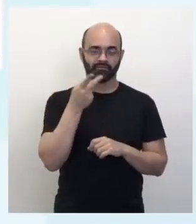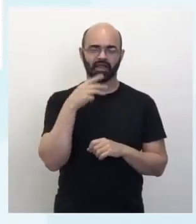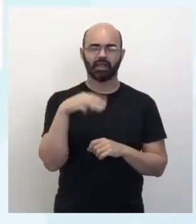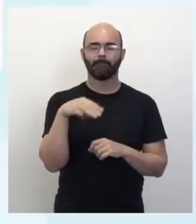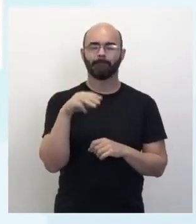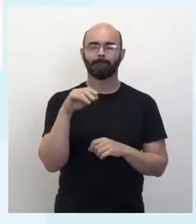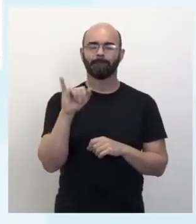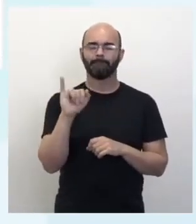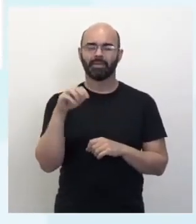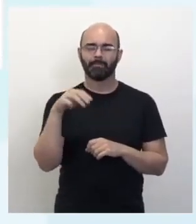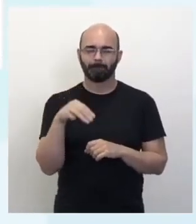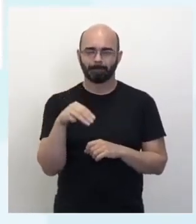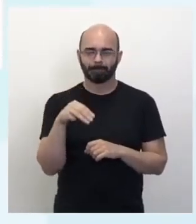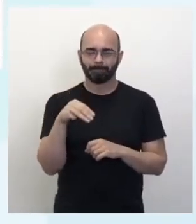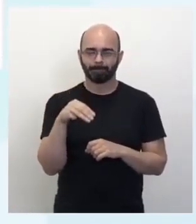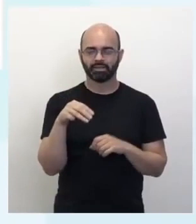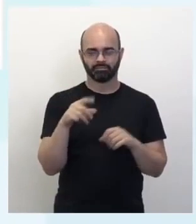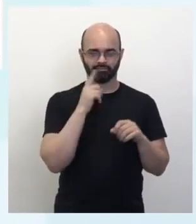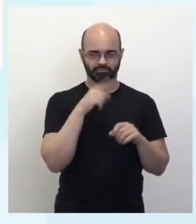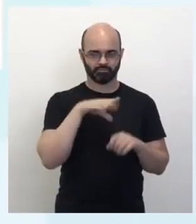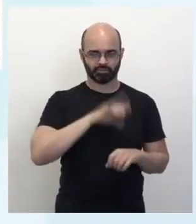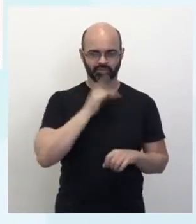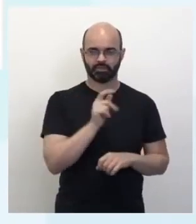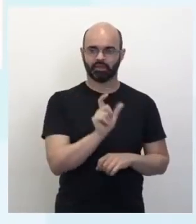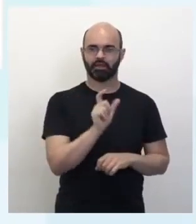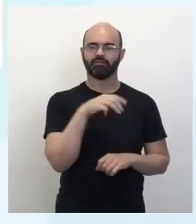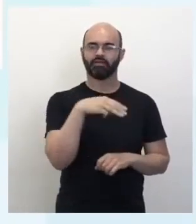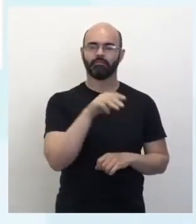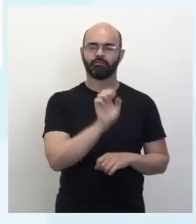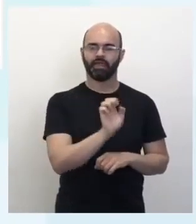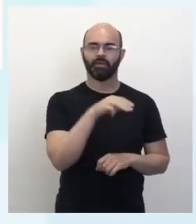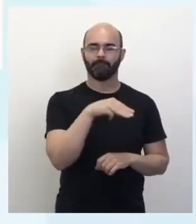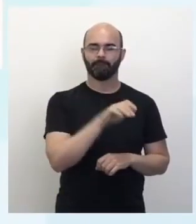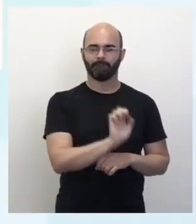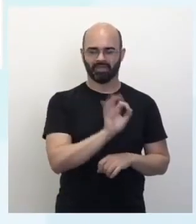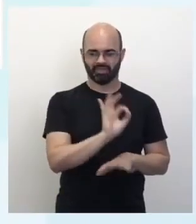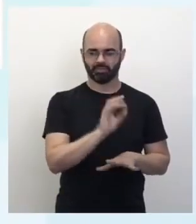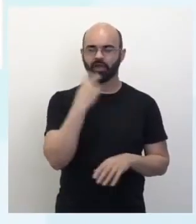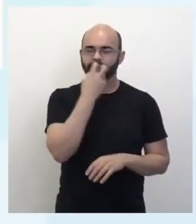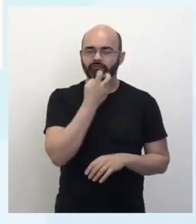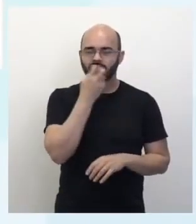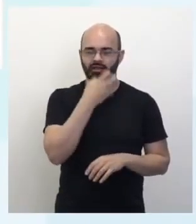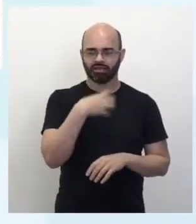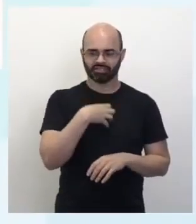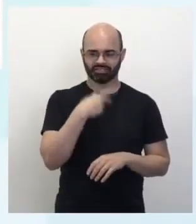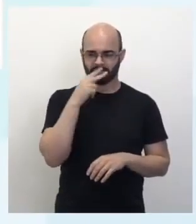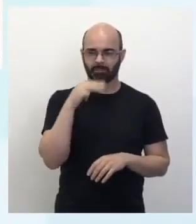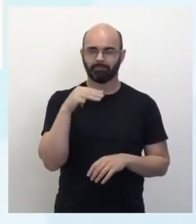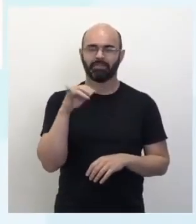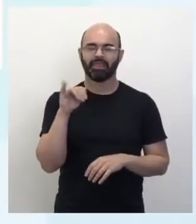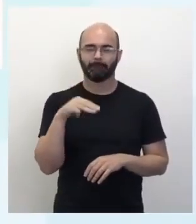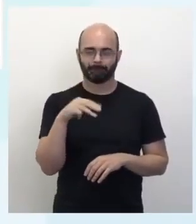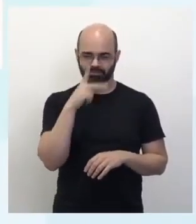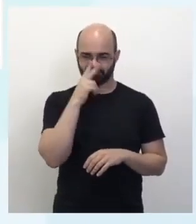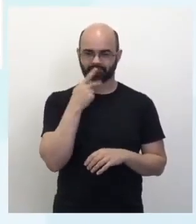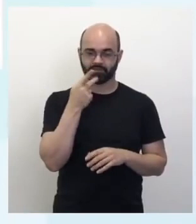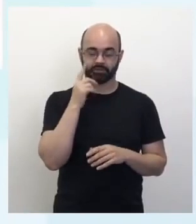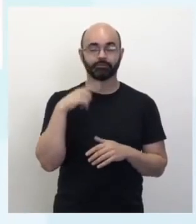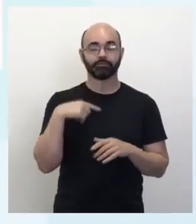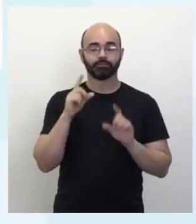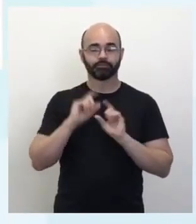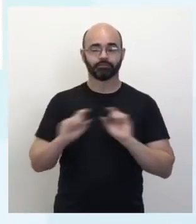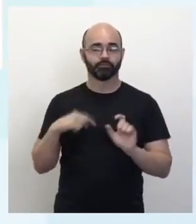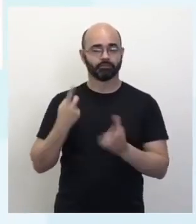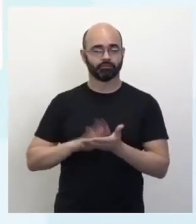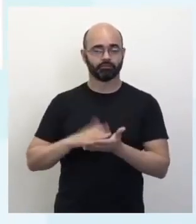tá? Então, o que esses memes têm em comum? Vamos responder no chat aqui. Enquanto vocês vão respondendo, a gente vai fazendo a leitura aqui, ó. A gente vai traduzir